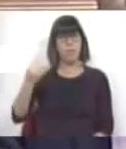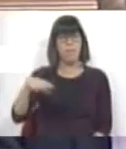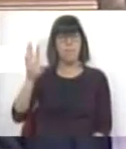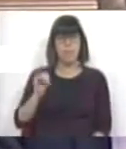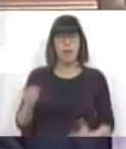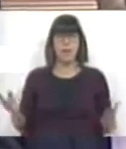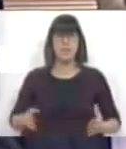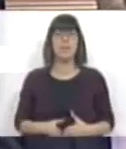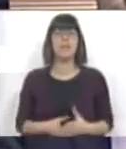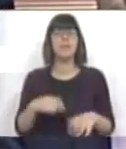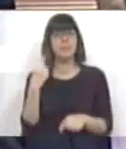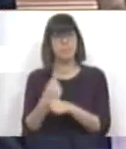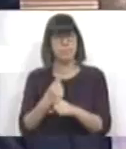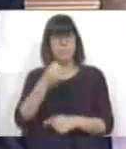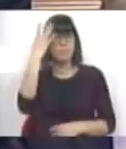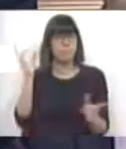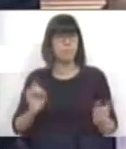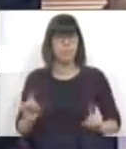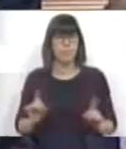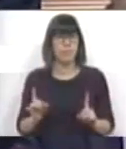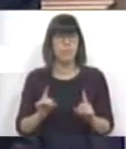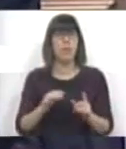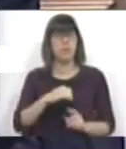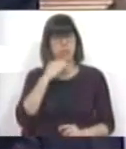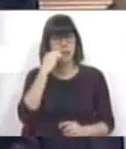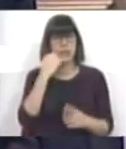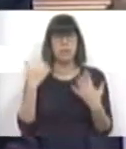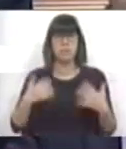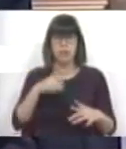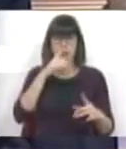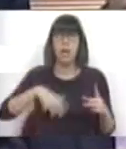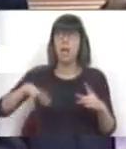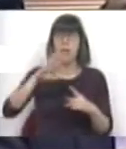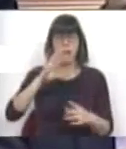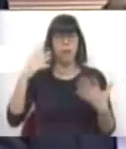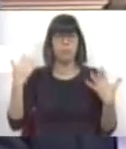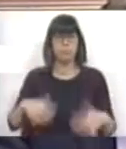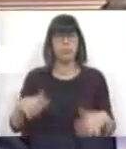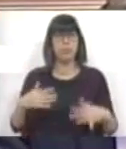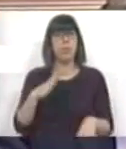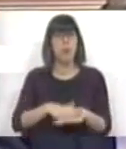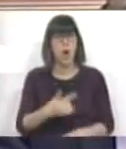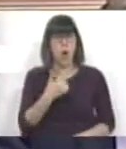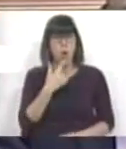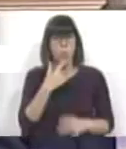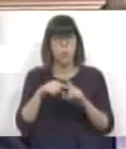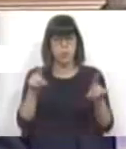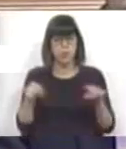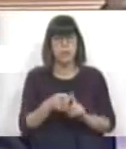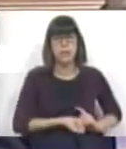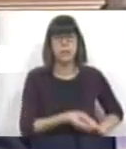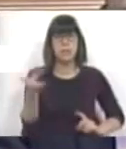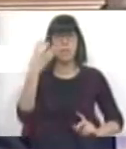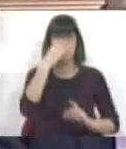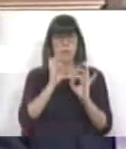Partido Socialista. Também não esquecemos os gravíssimos passivos ambientais resultantes de muitas explorações